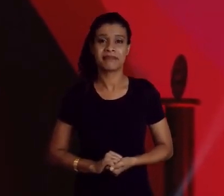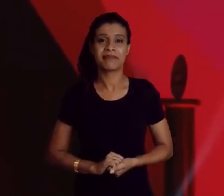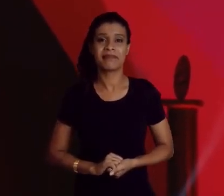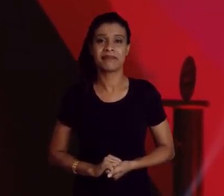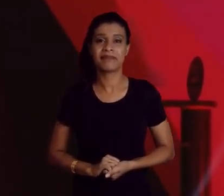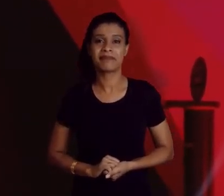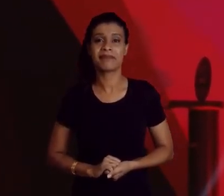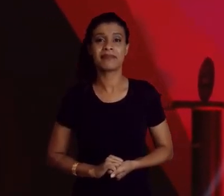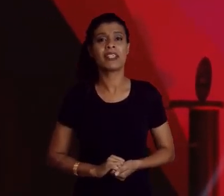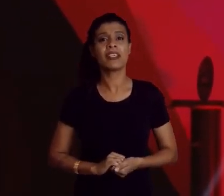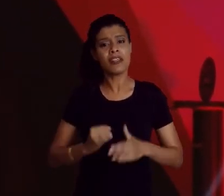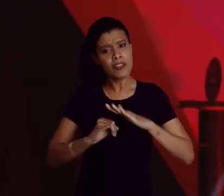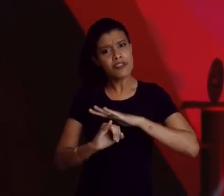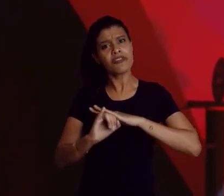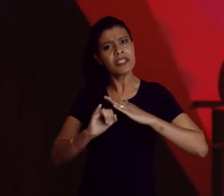Invista.